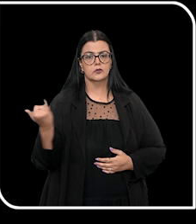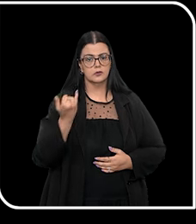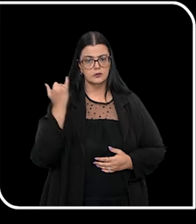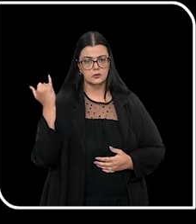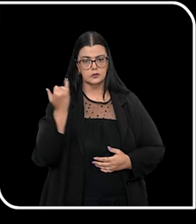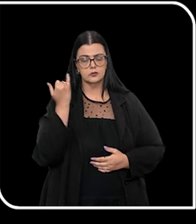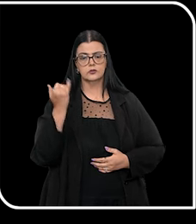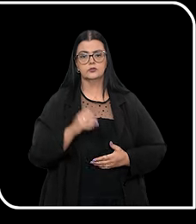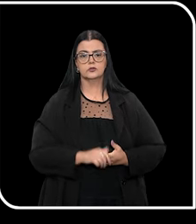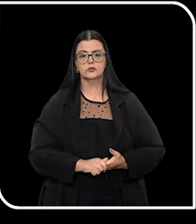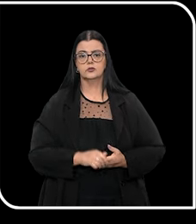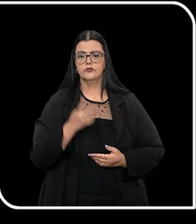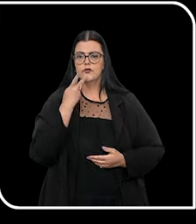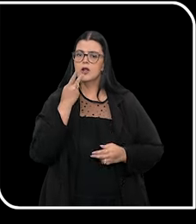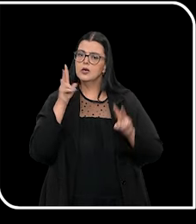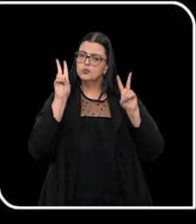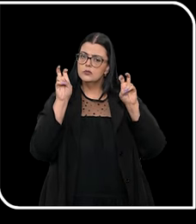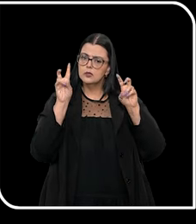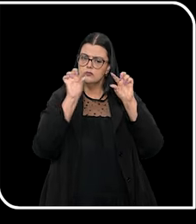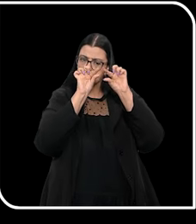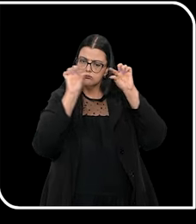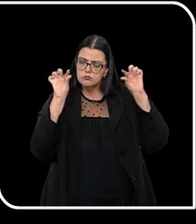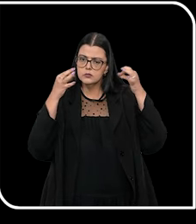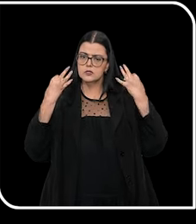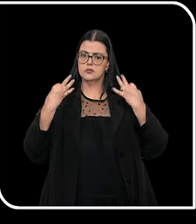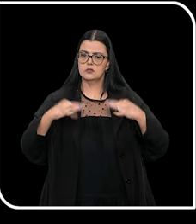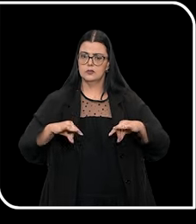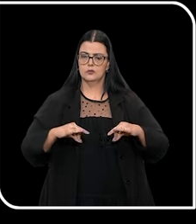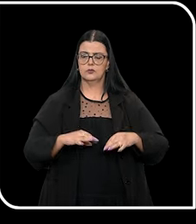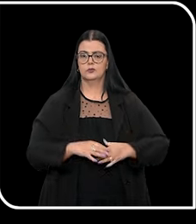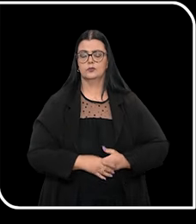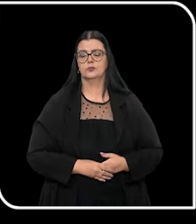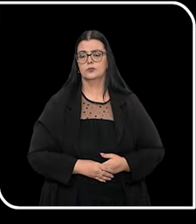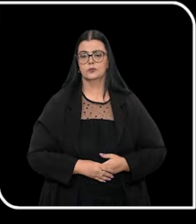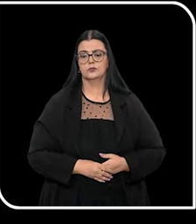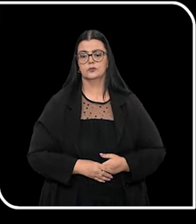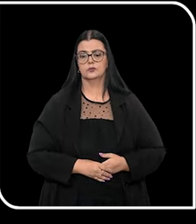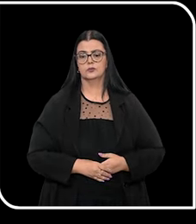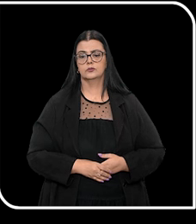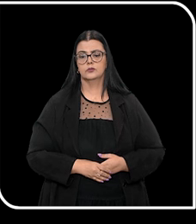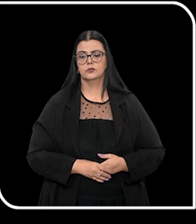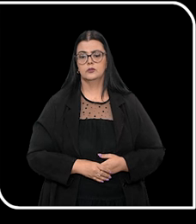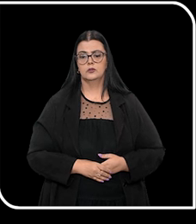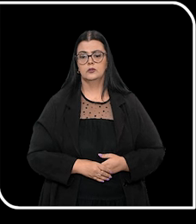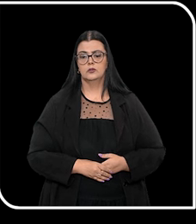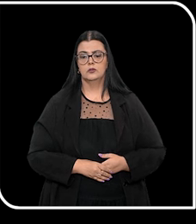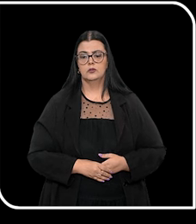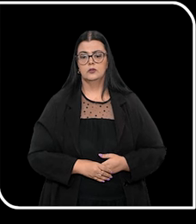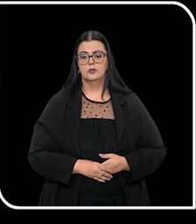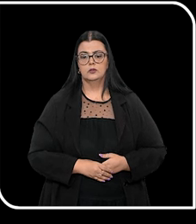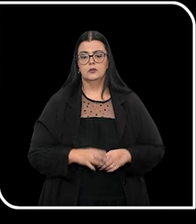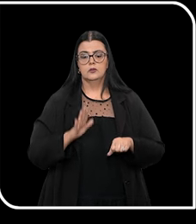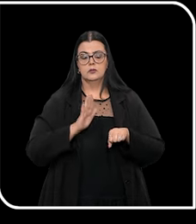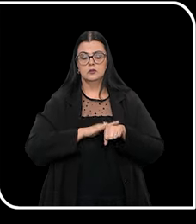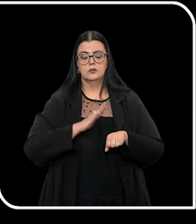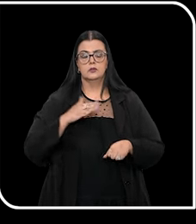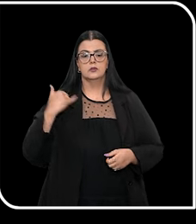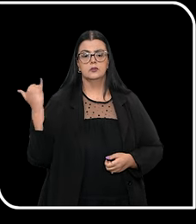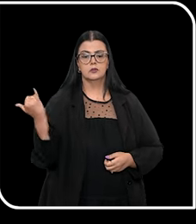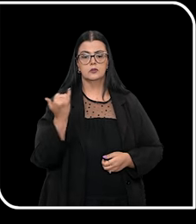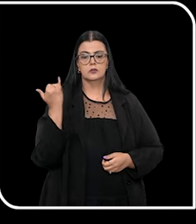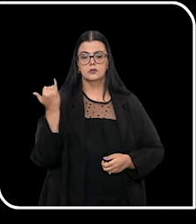a gente falar o termo sabe assim correto adequado E aí mais